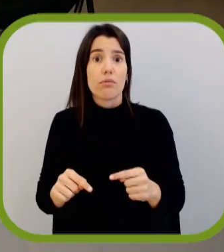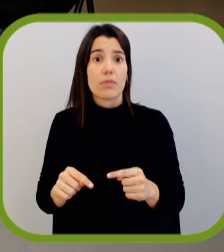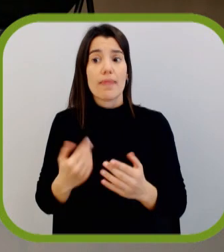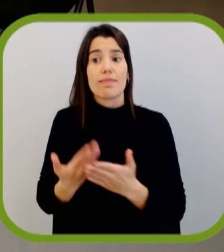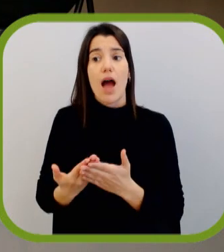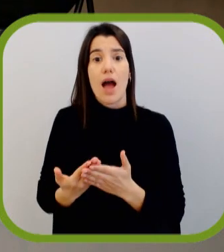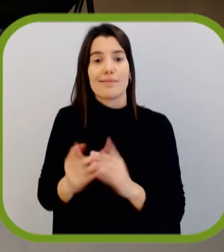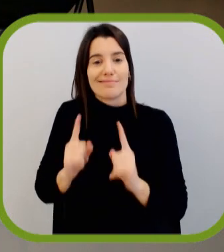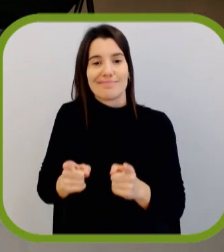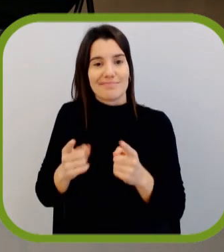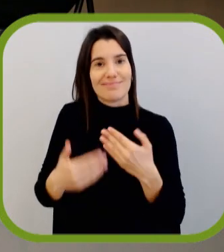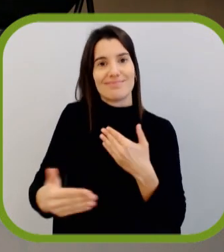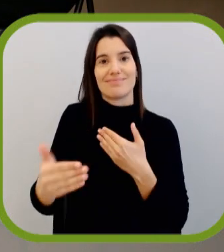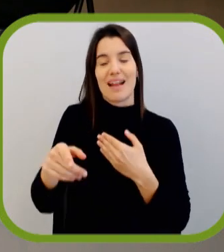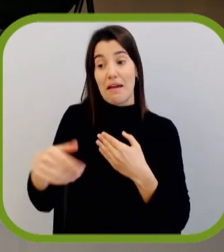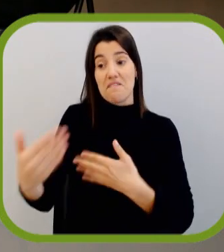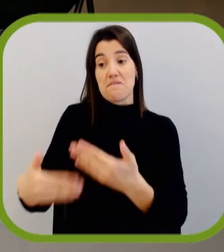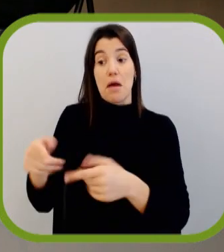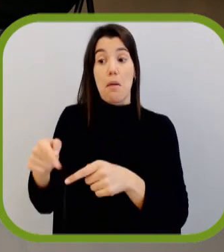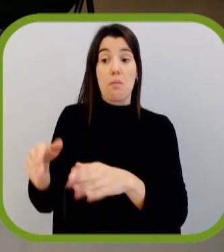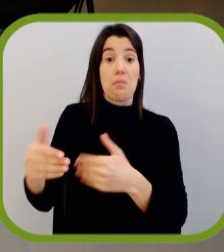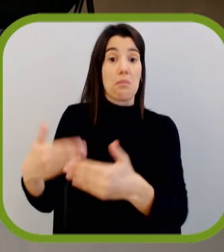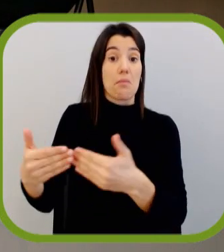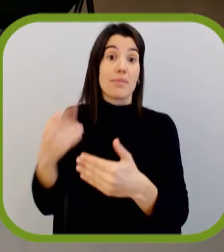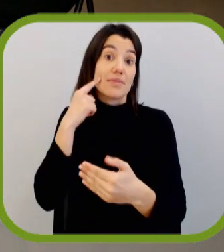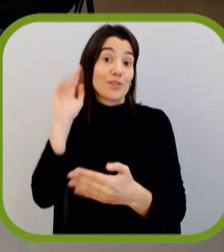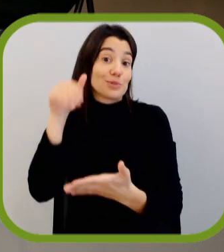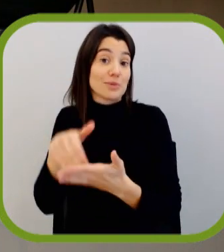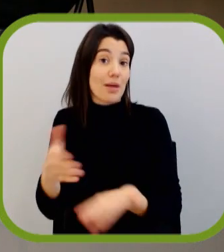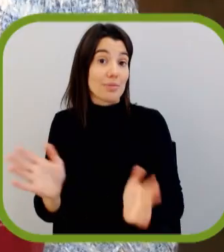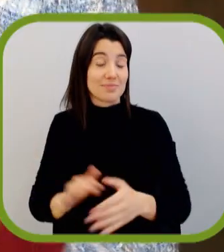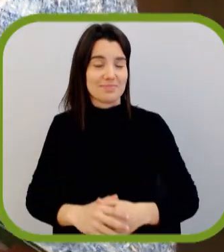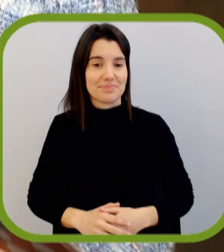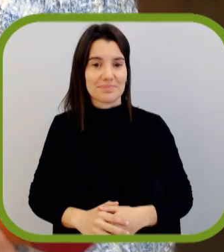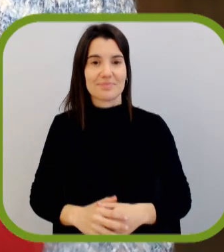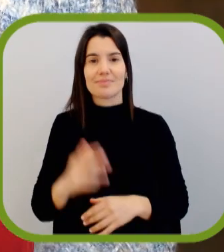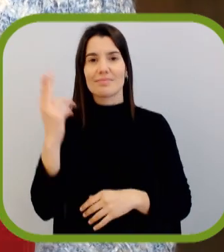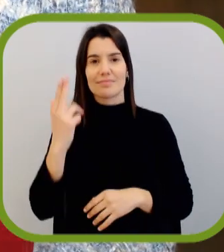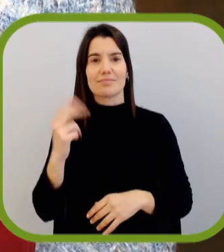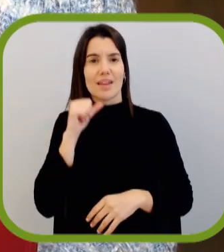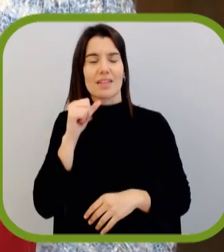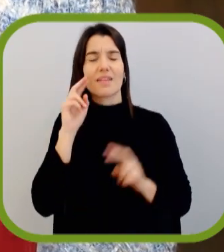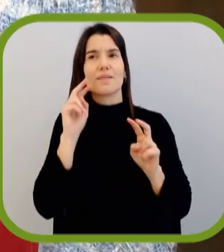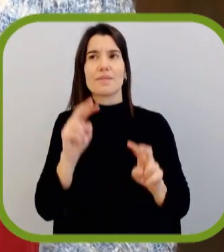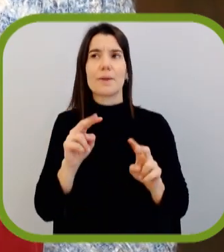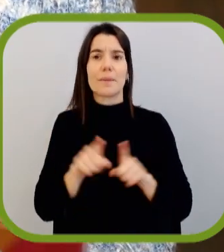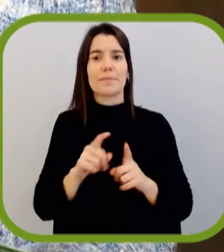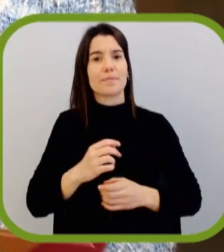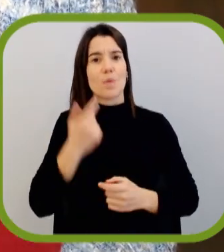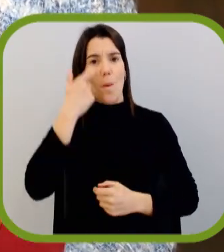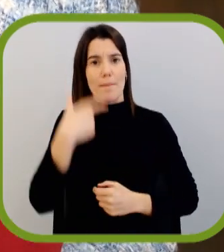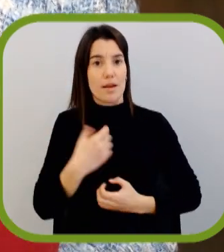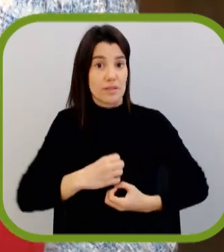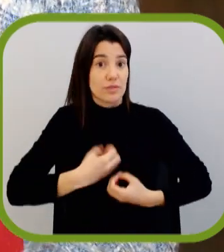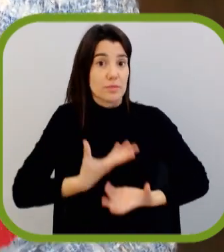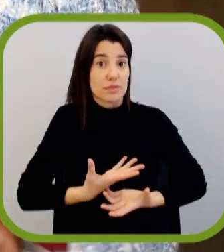aquele que dá o pontapé e que põe aquilo a andar e depois logo se vê o que é que vai dar. A arte é frequentemente vista como uma